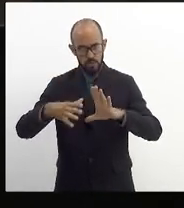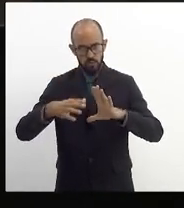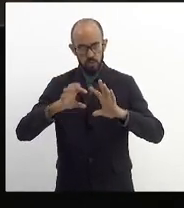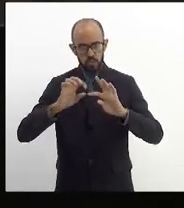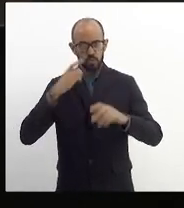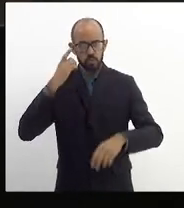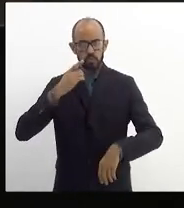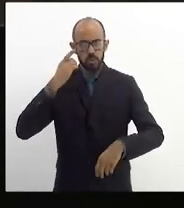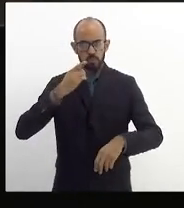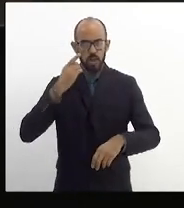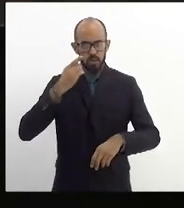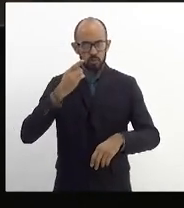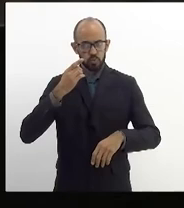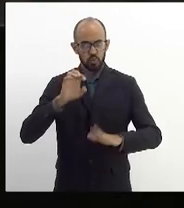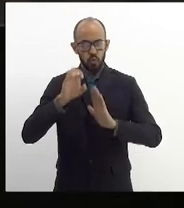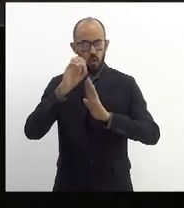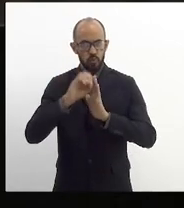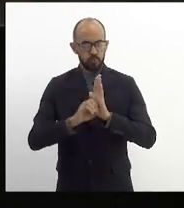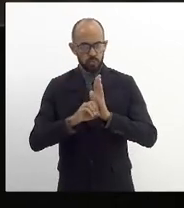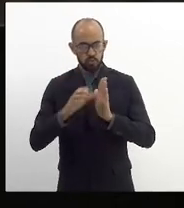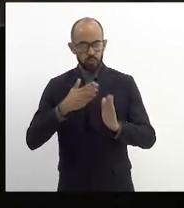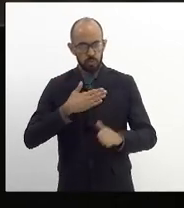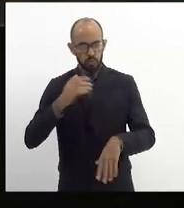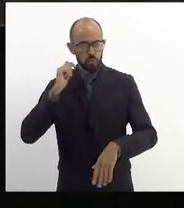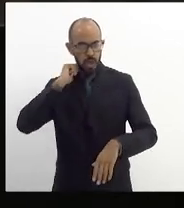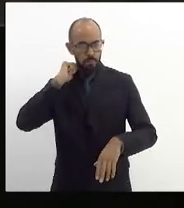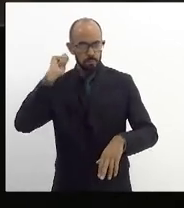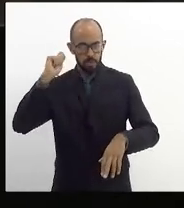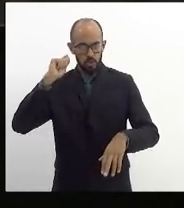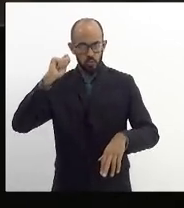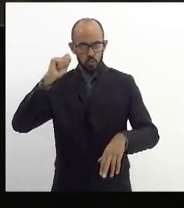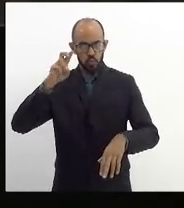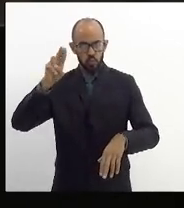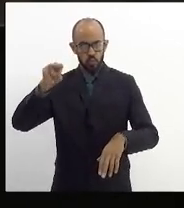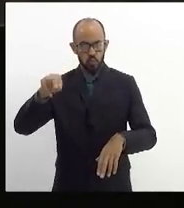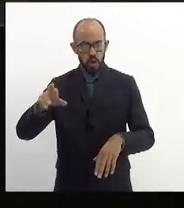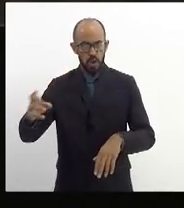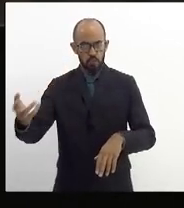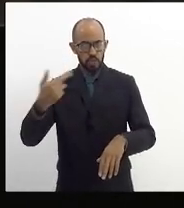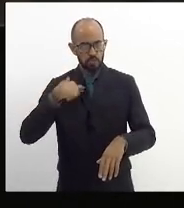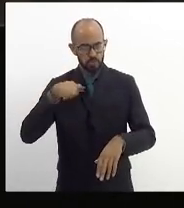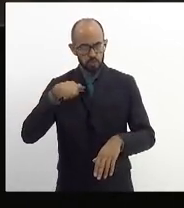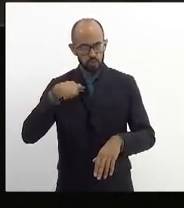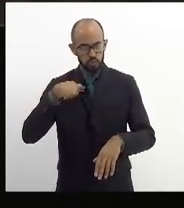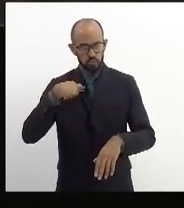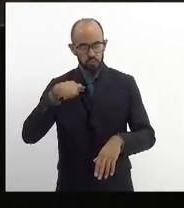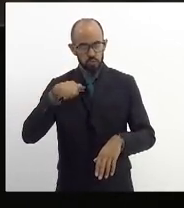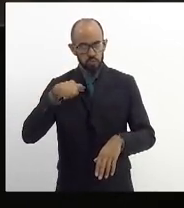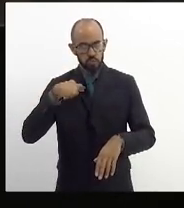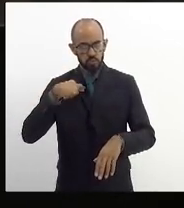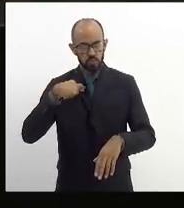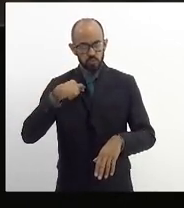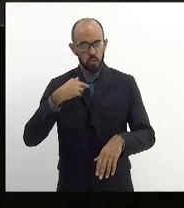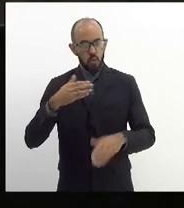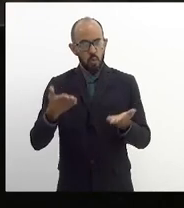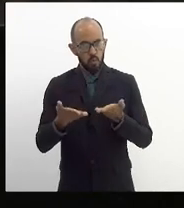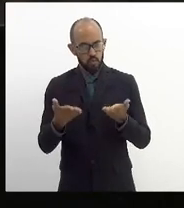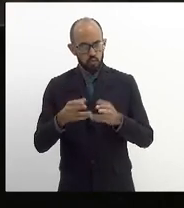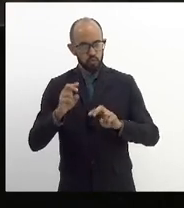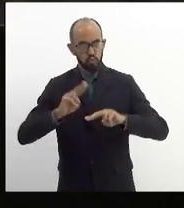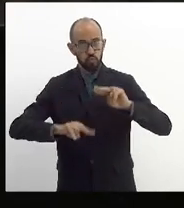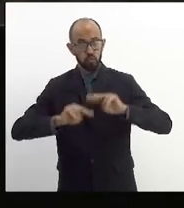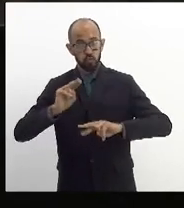né o Ofício meu de abril de 2022 nunca respondido hoje nós estamos em junho